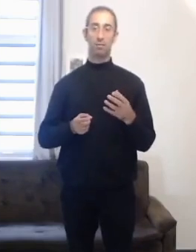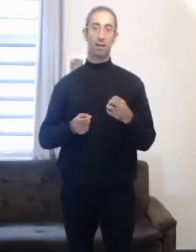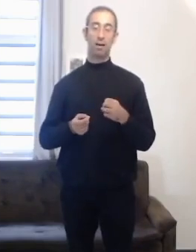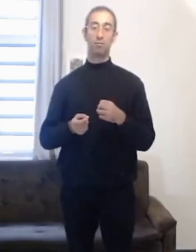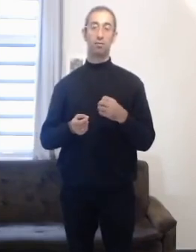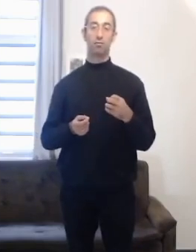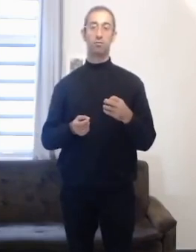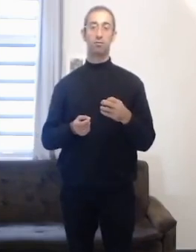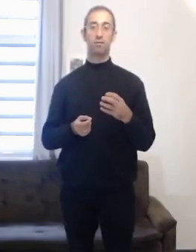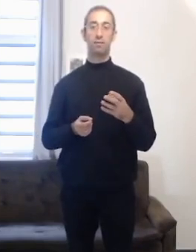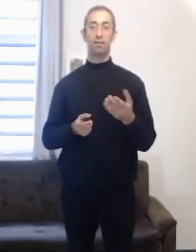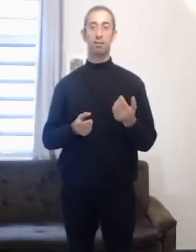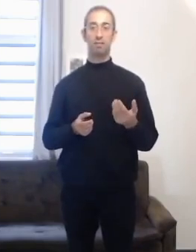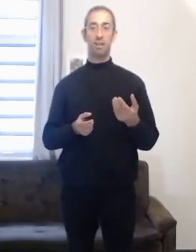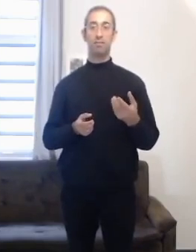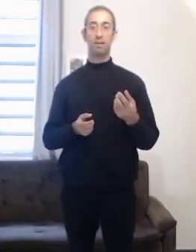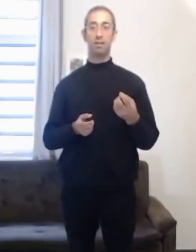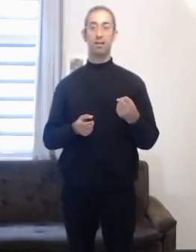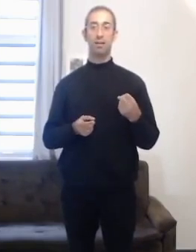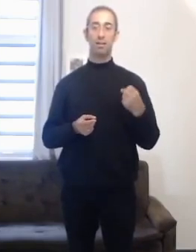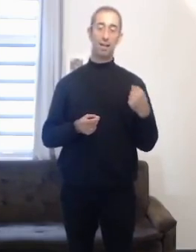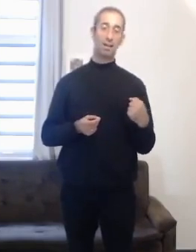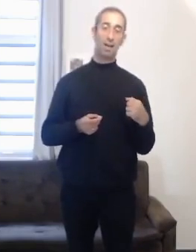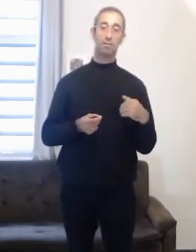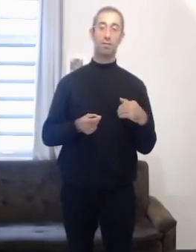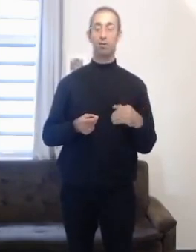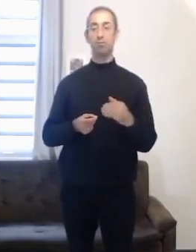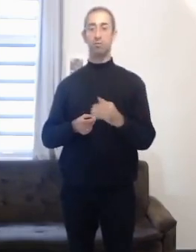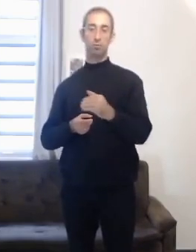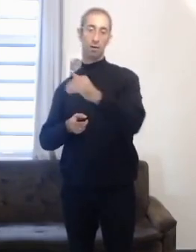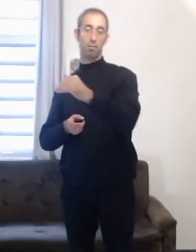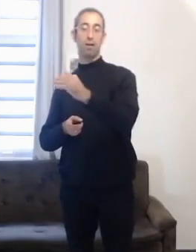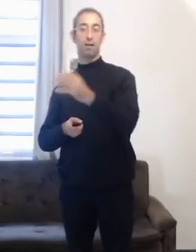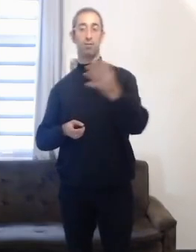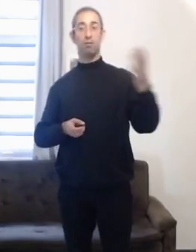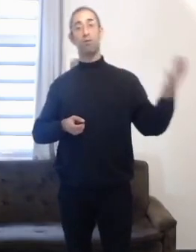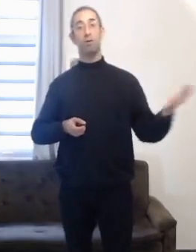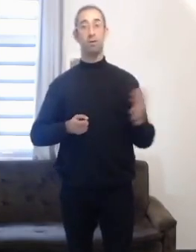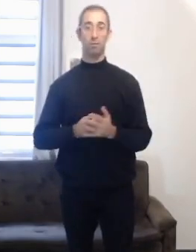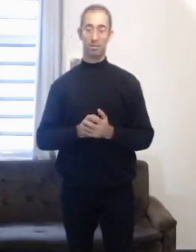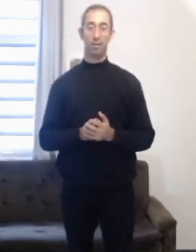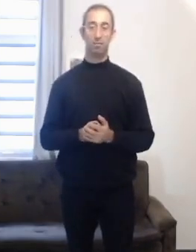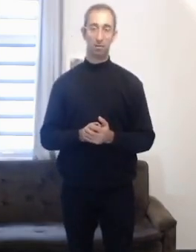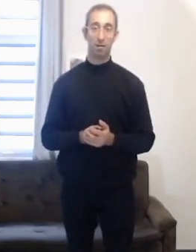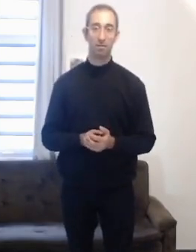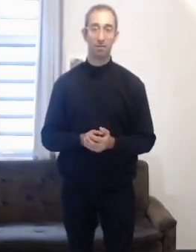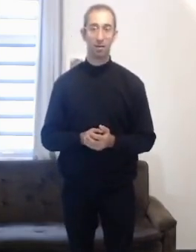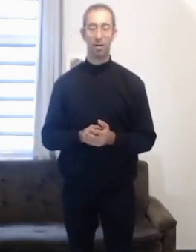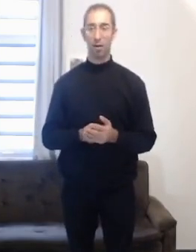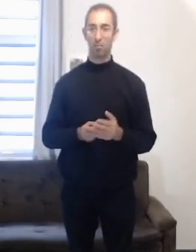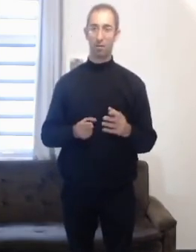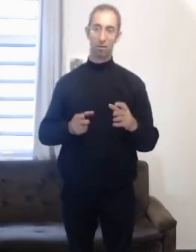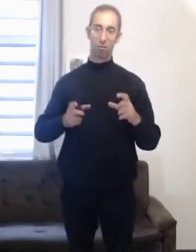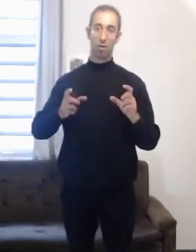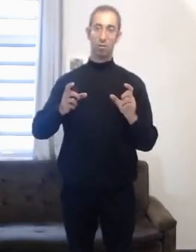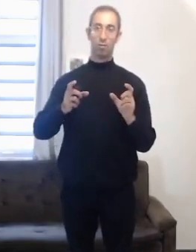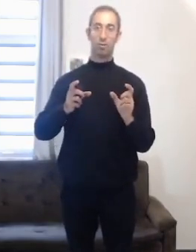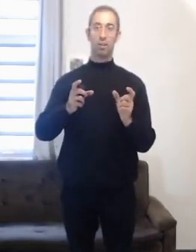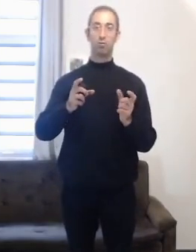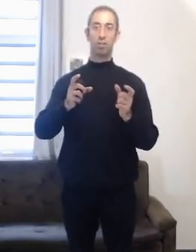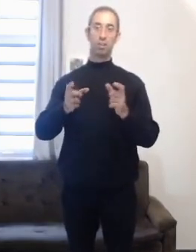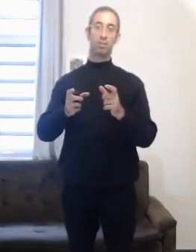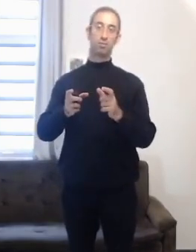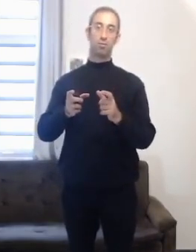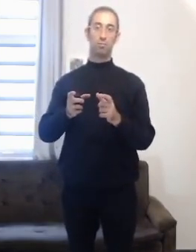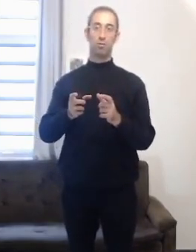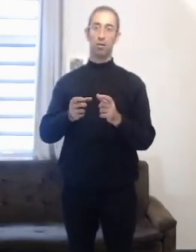ideia, por exemplo, da causa suficiente. Então, sempre que está grávida, então, bem, é uma mulher, não é um homem, por exemplo, né? Então, já